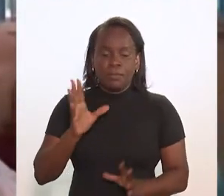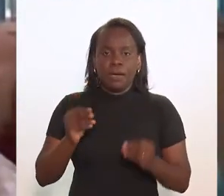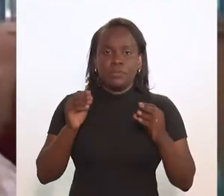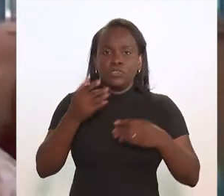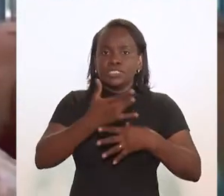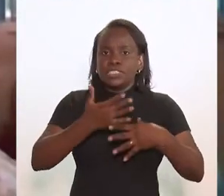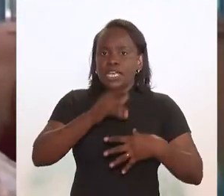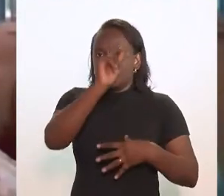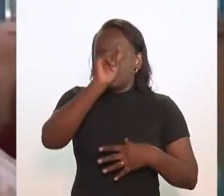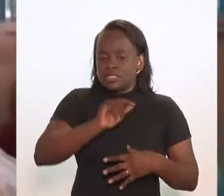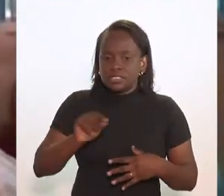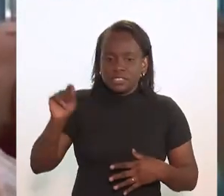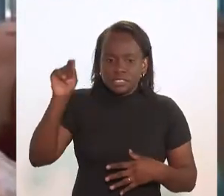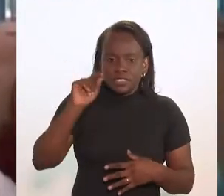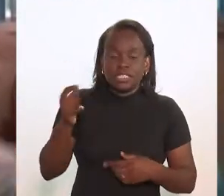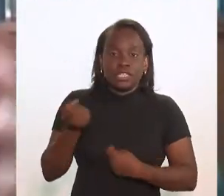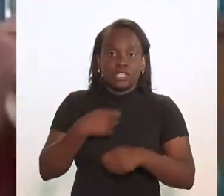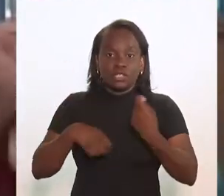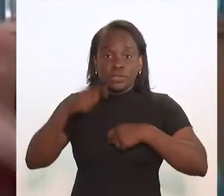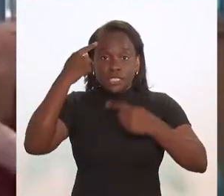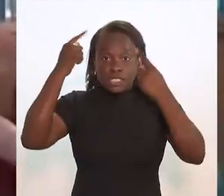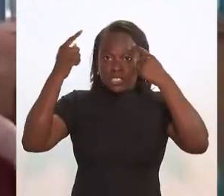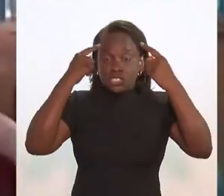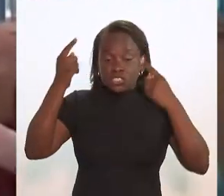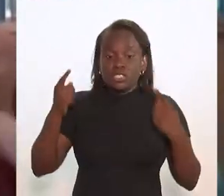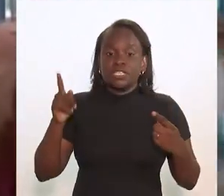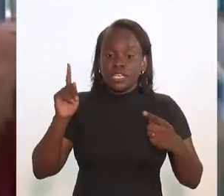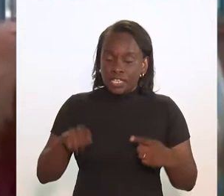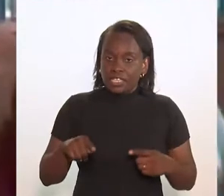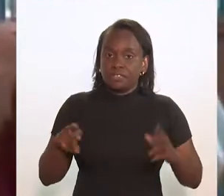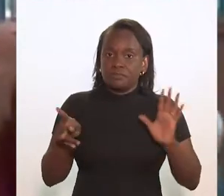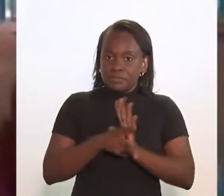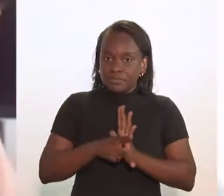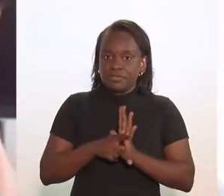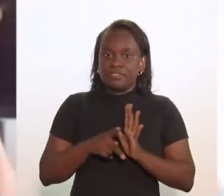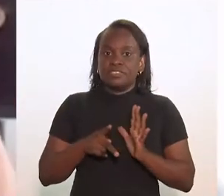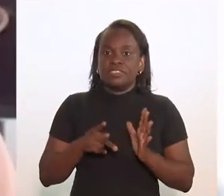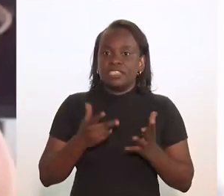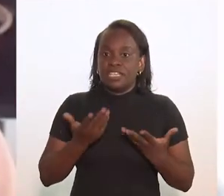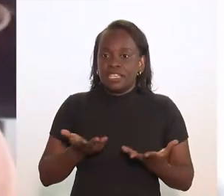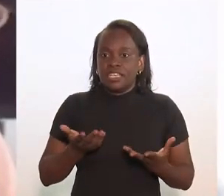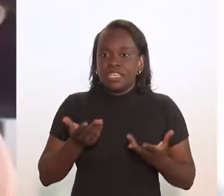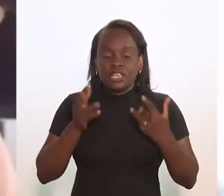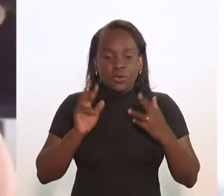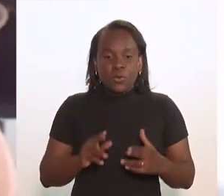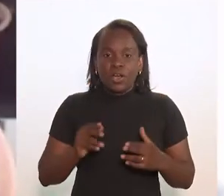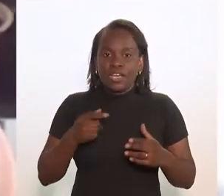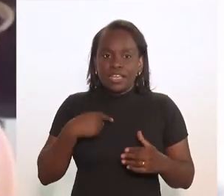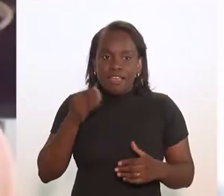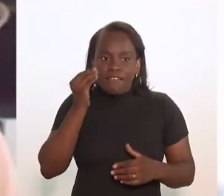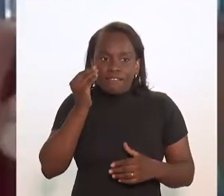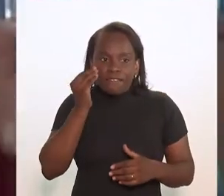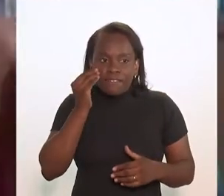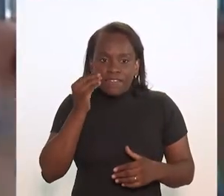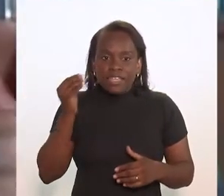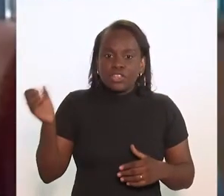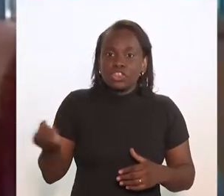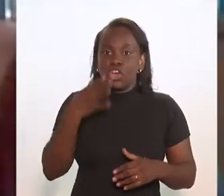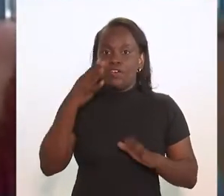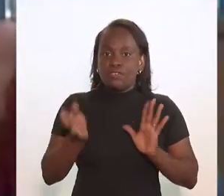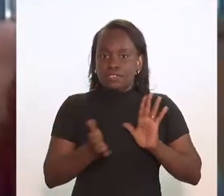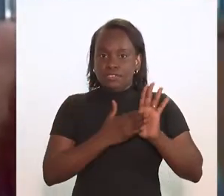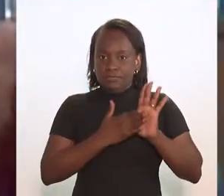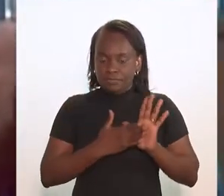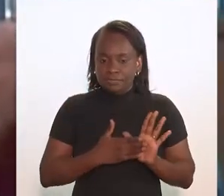Janeiro, mas em muitas cidades, a economia criativa fez parte foi como se fosse uma aposta das